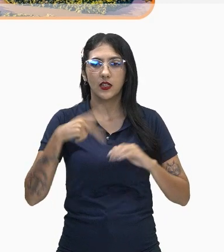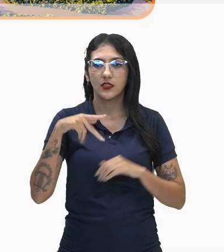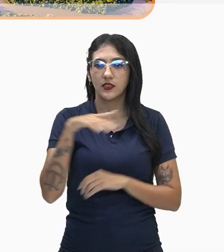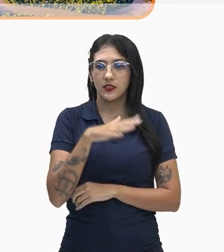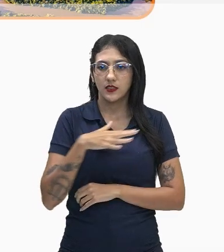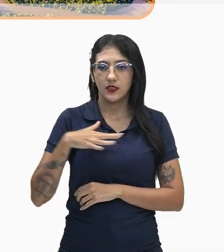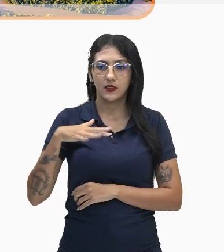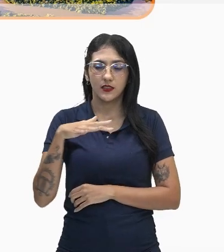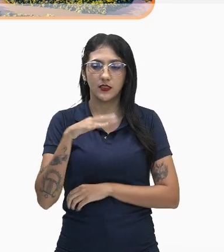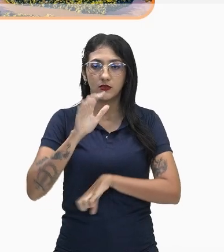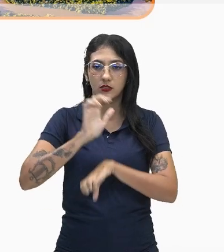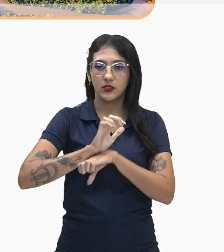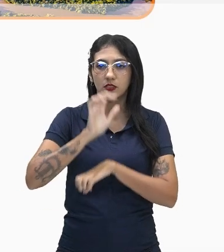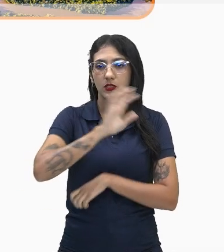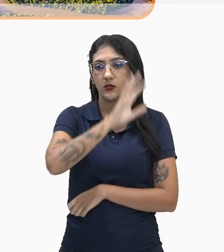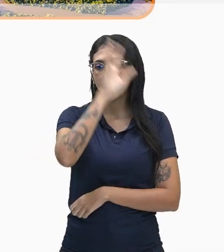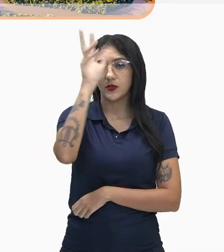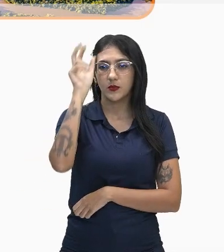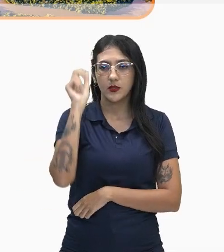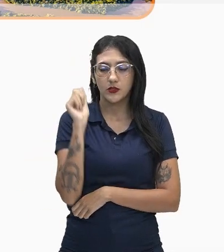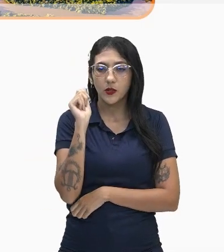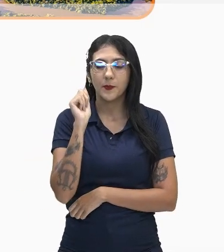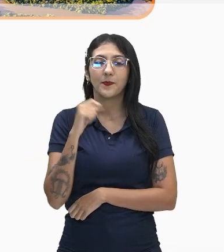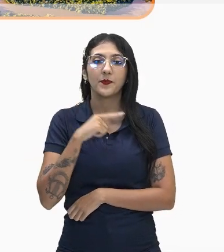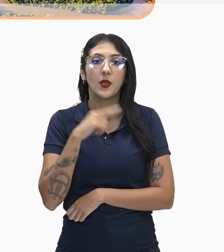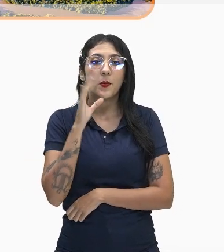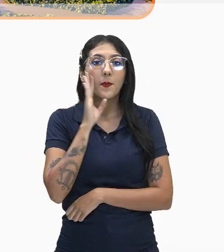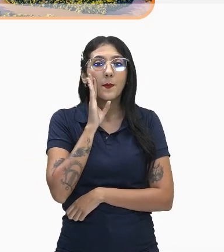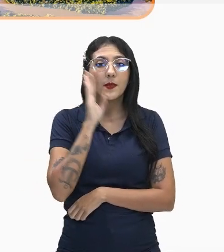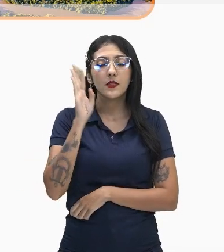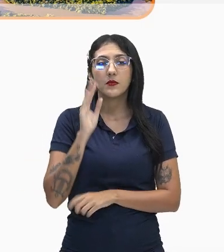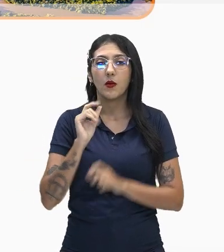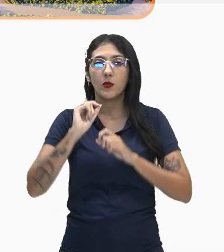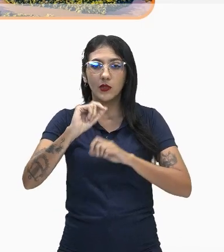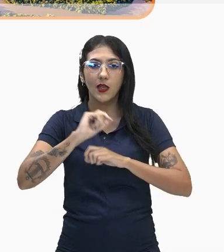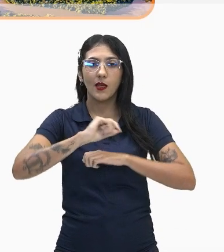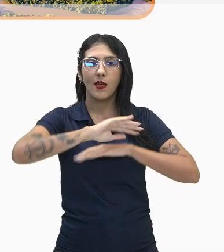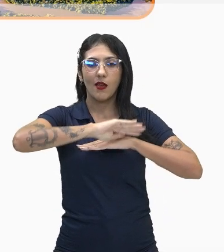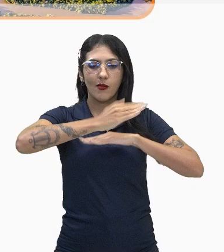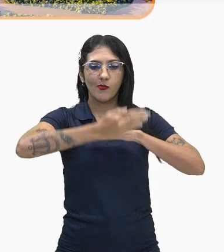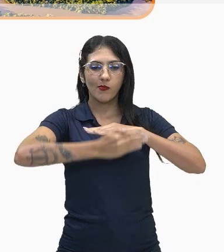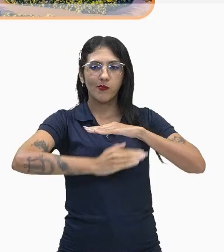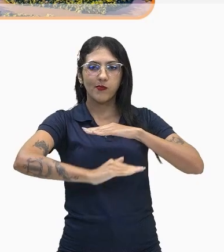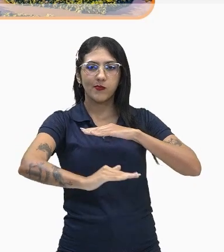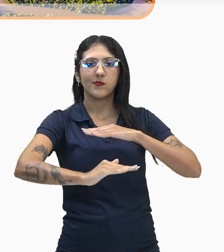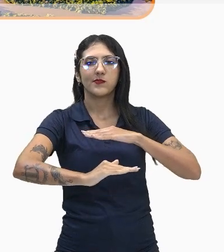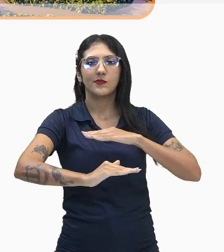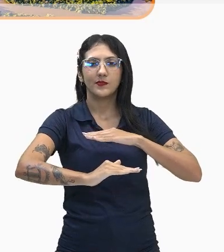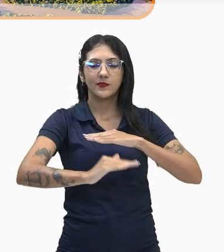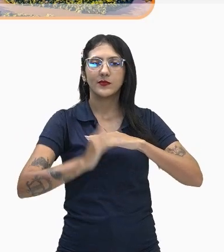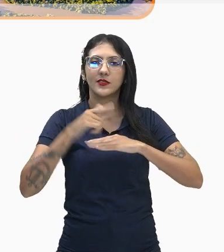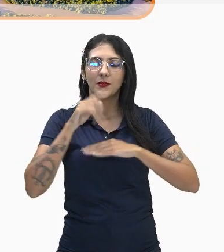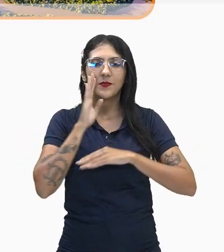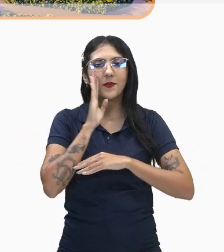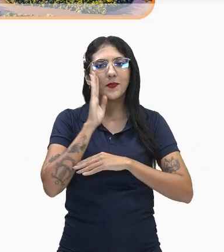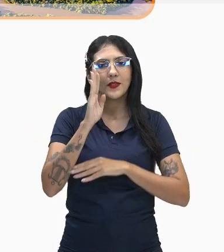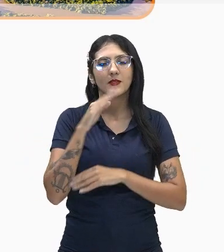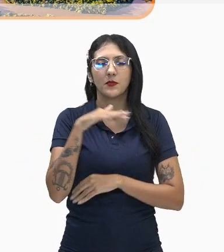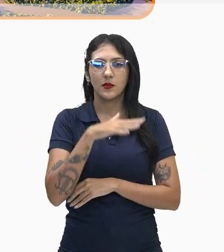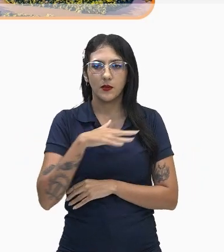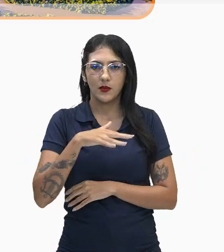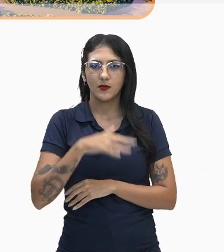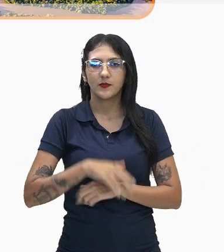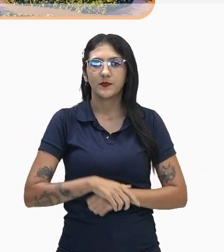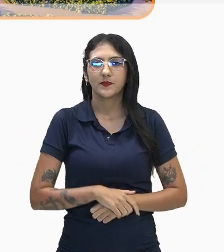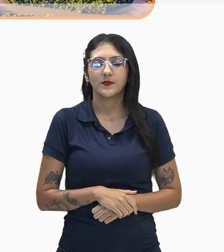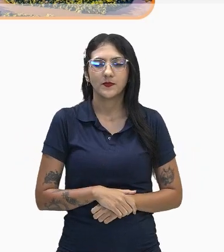e no estado do Amazonas, predominam as depressões, que é a forma de relevo predominante aí nessas